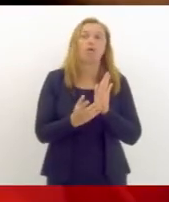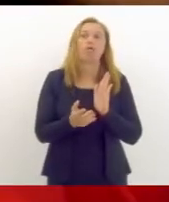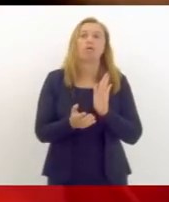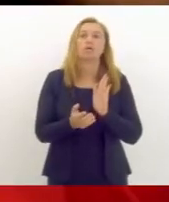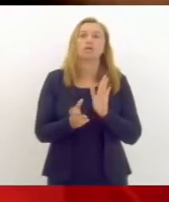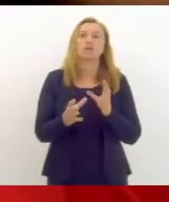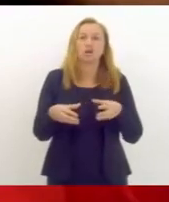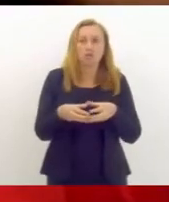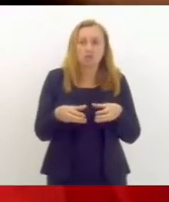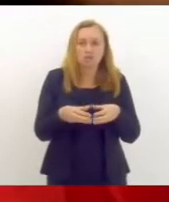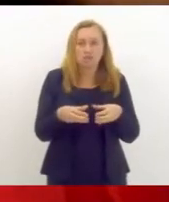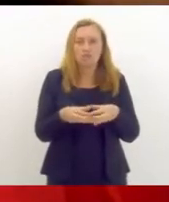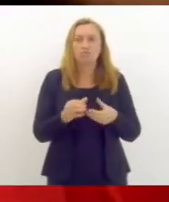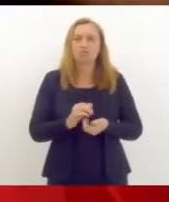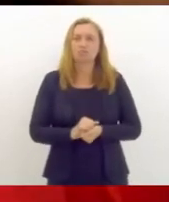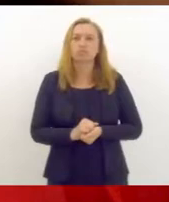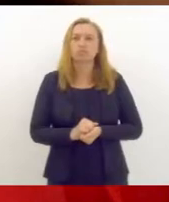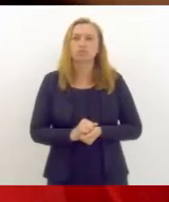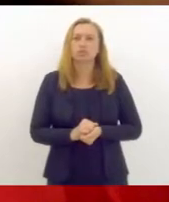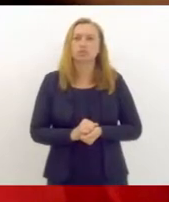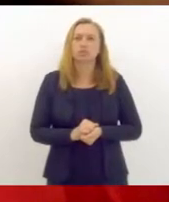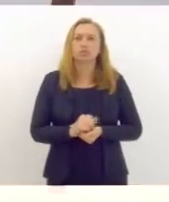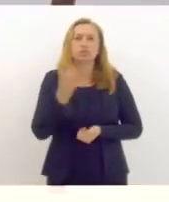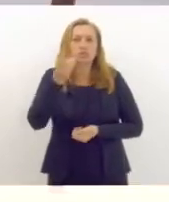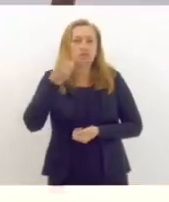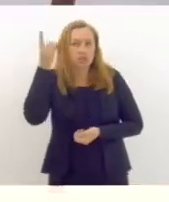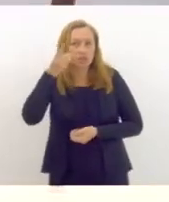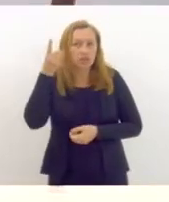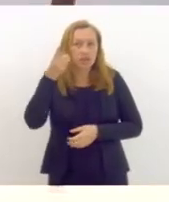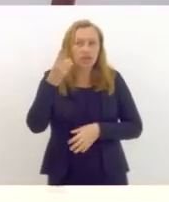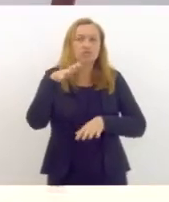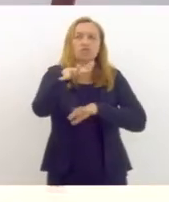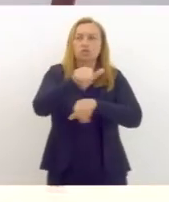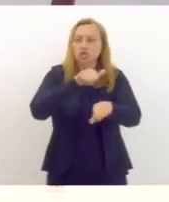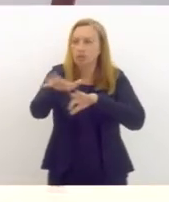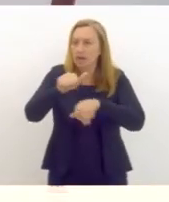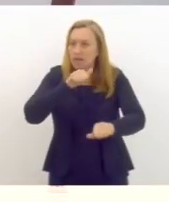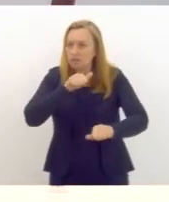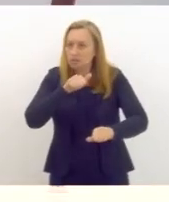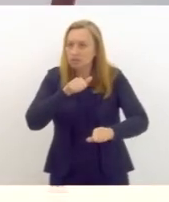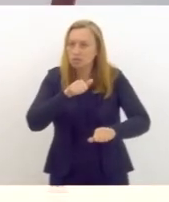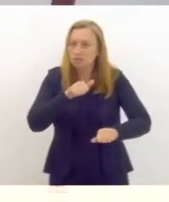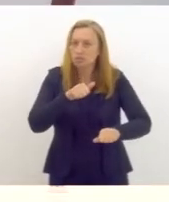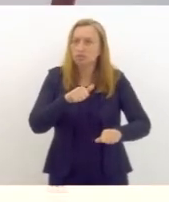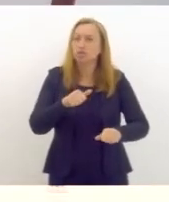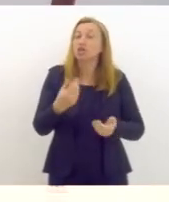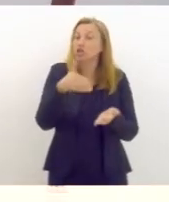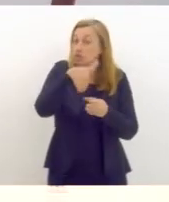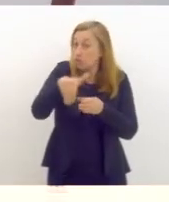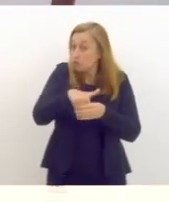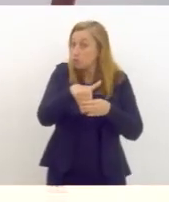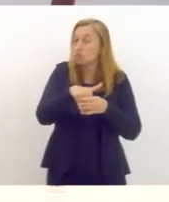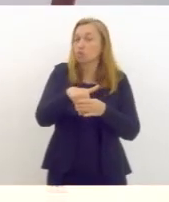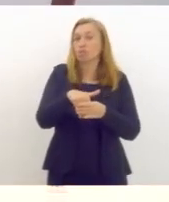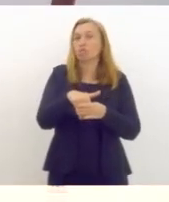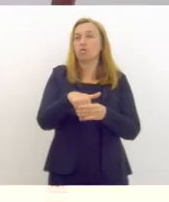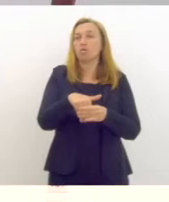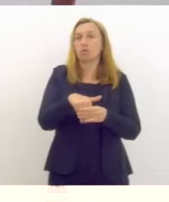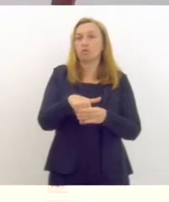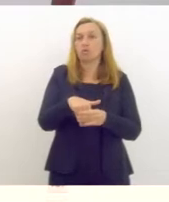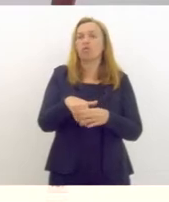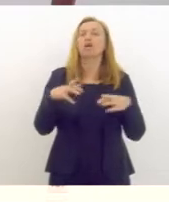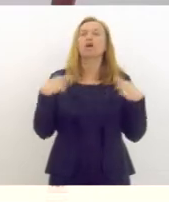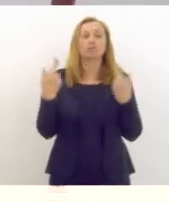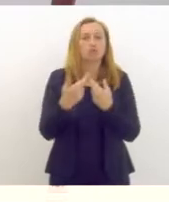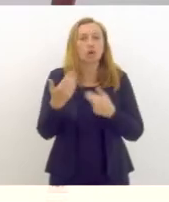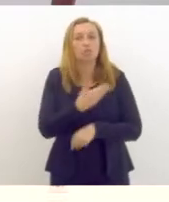da comissão os deputados foram convocados para isso a gente votou a realização da